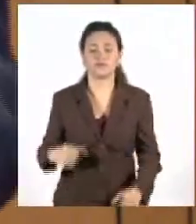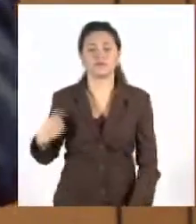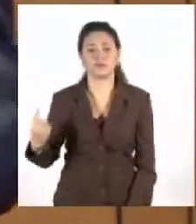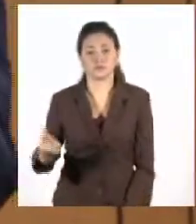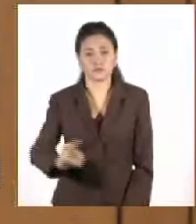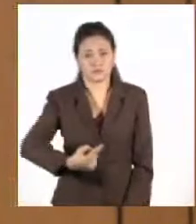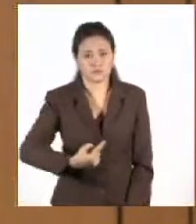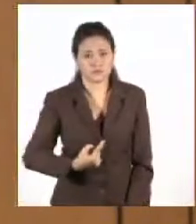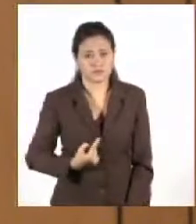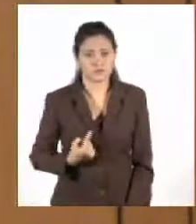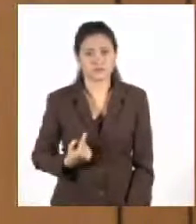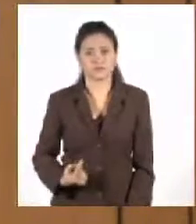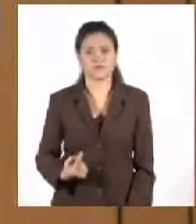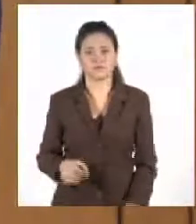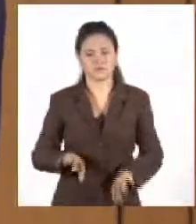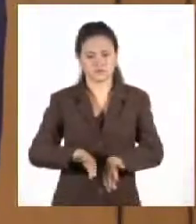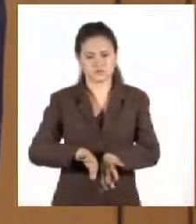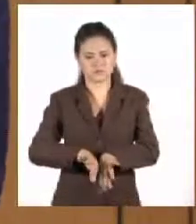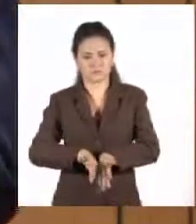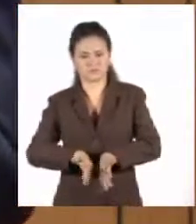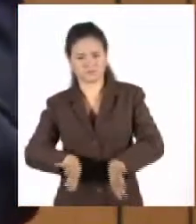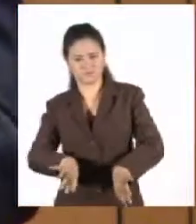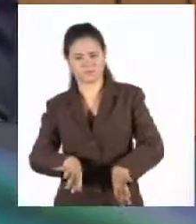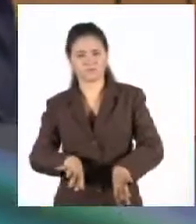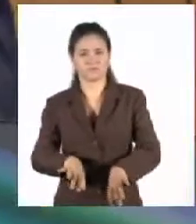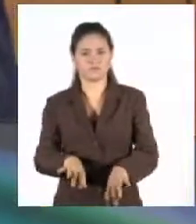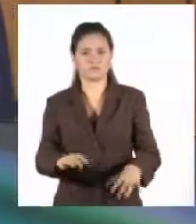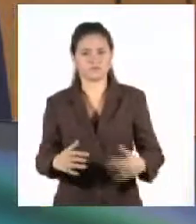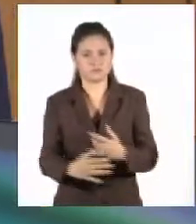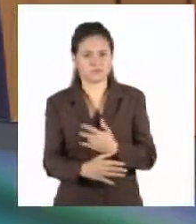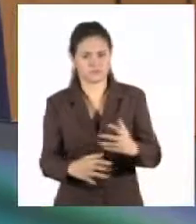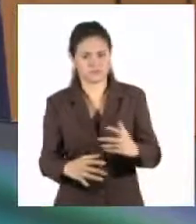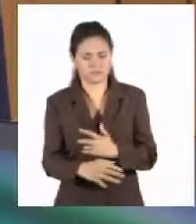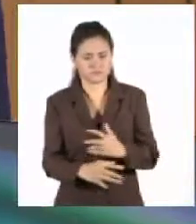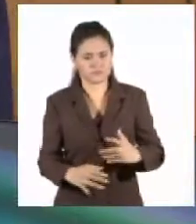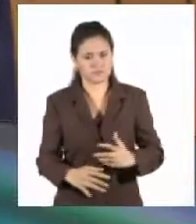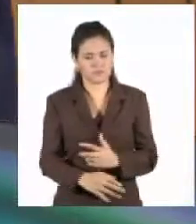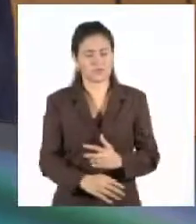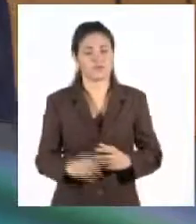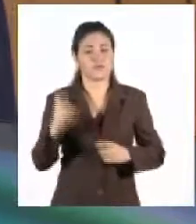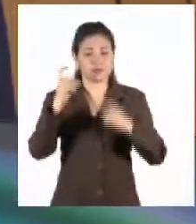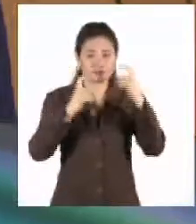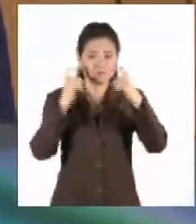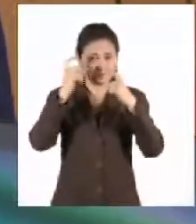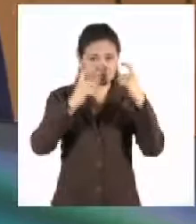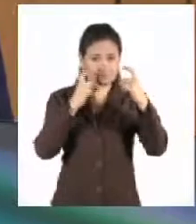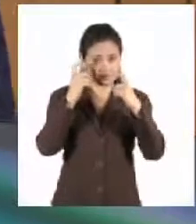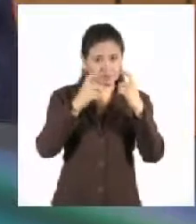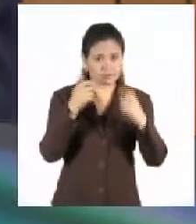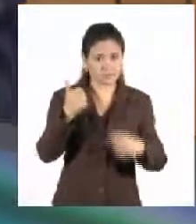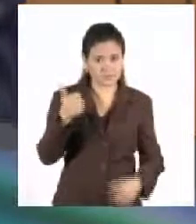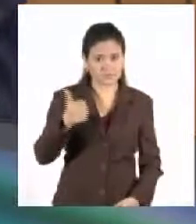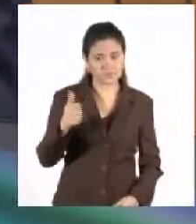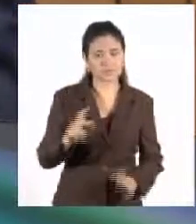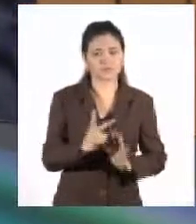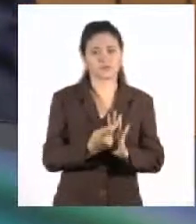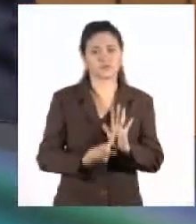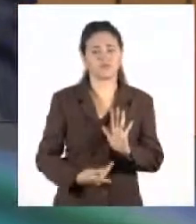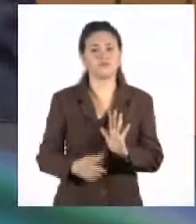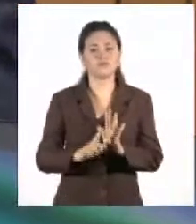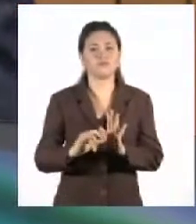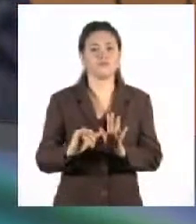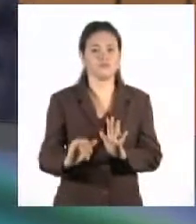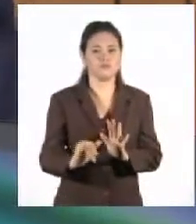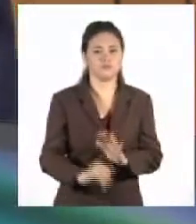desmembrar municípios ou parte deles, né? Essa foi a nossa preocupação, a priori, com esse projeto de lei. Nós